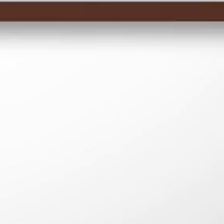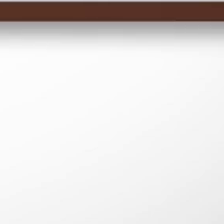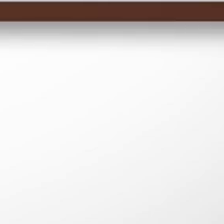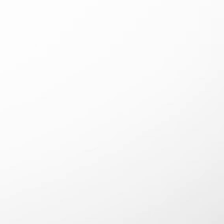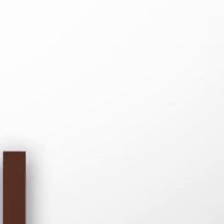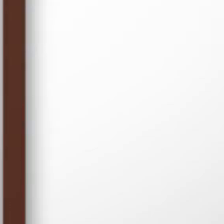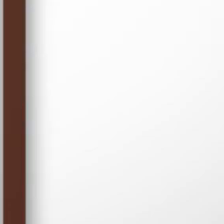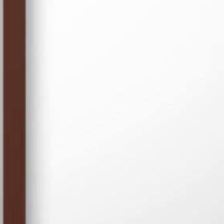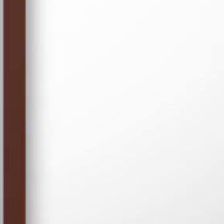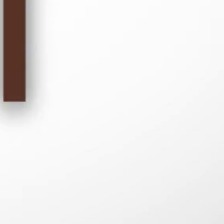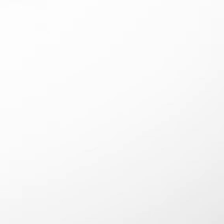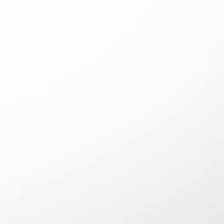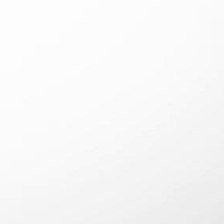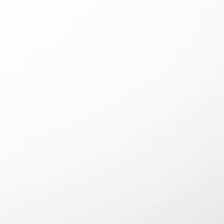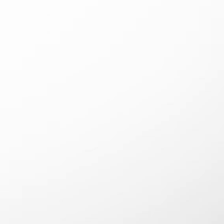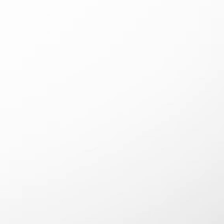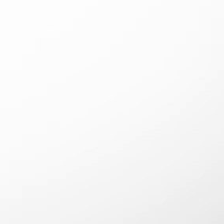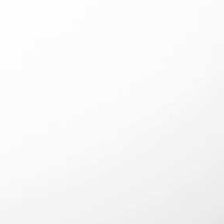Música